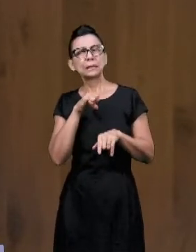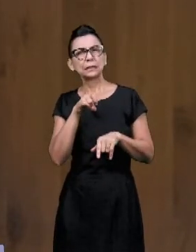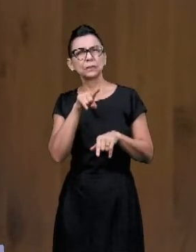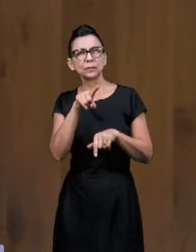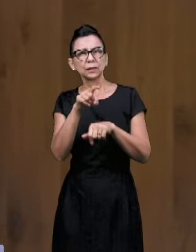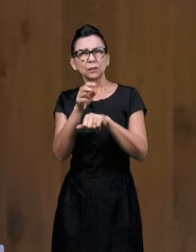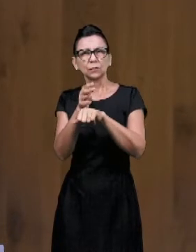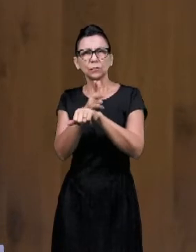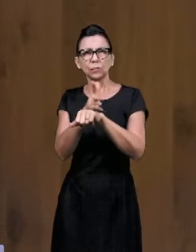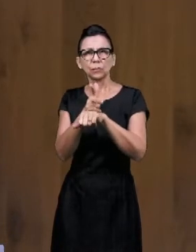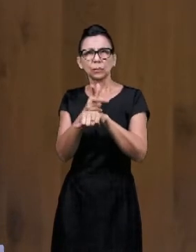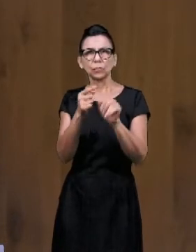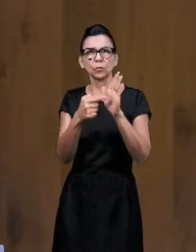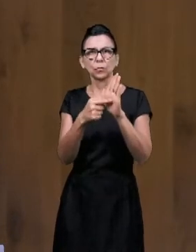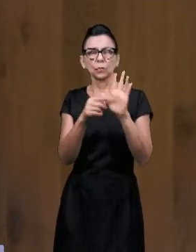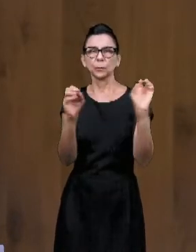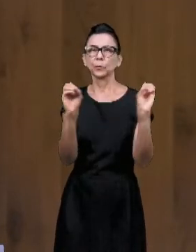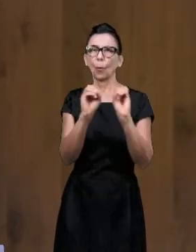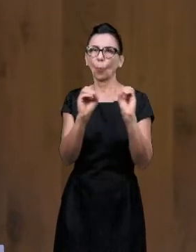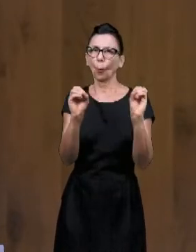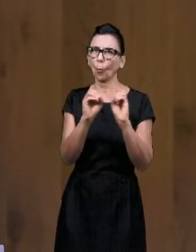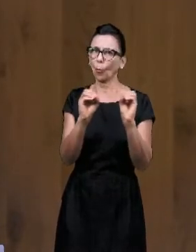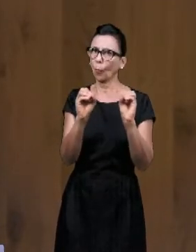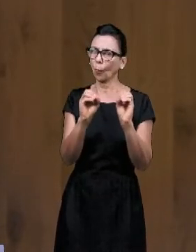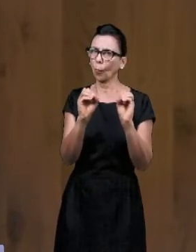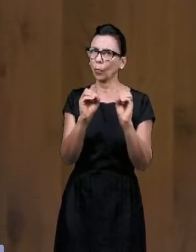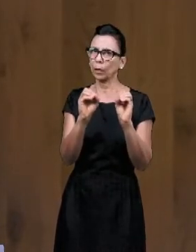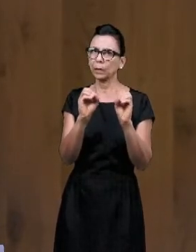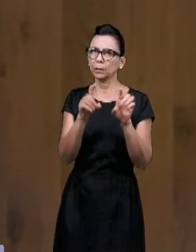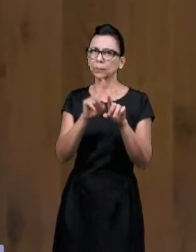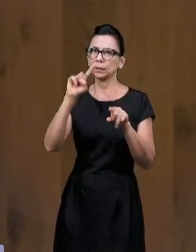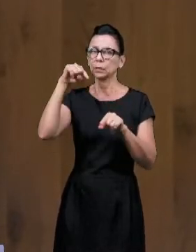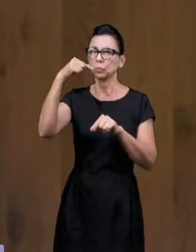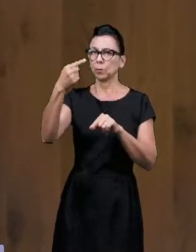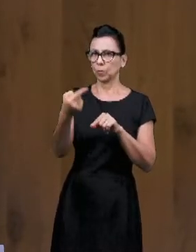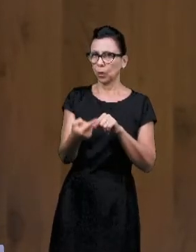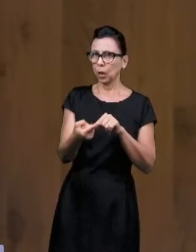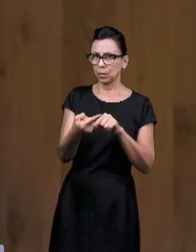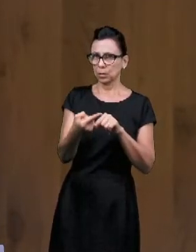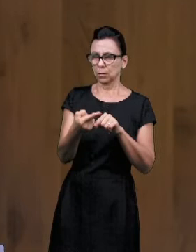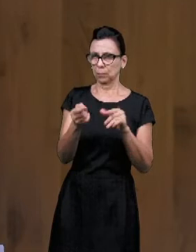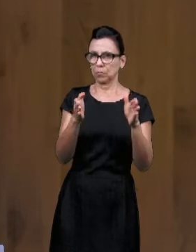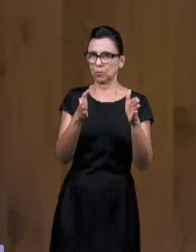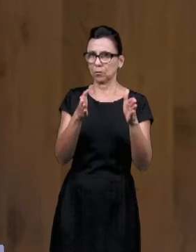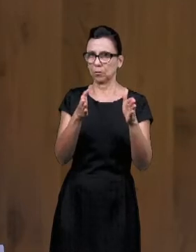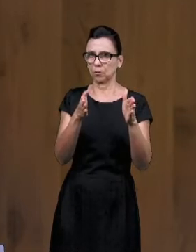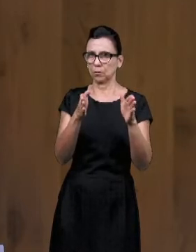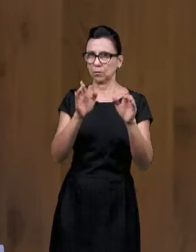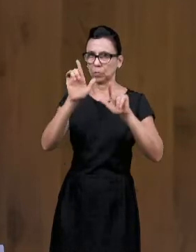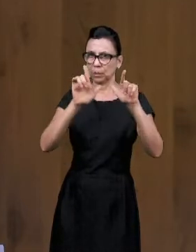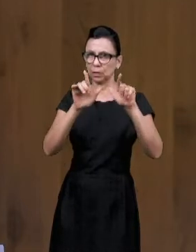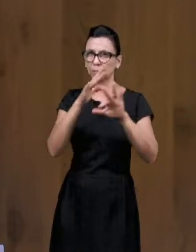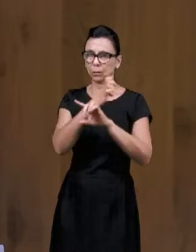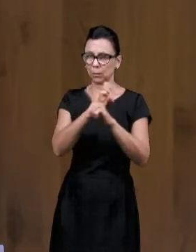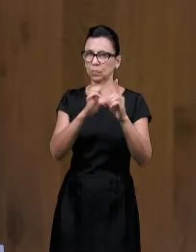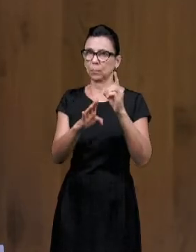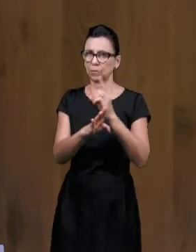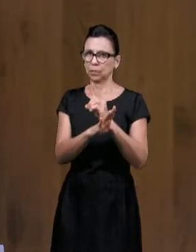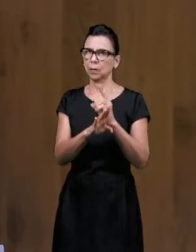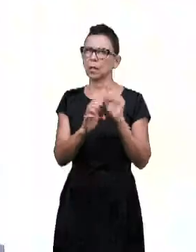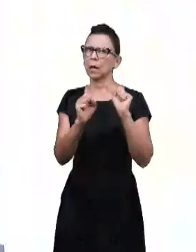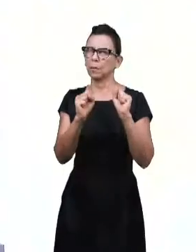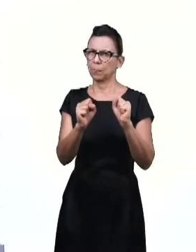for apresentado aqui agora e nem daqui a pouco na Escola Bíblica Dominical, também poderão ter os seus vídeos ali apresentados